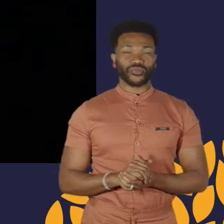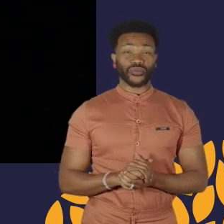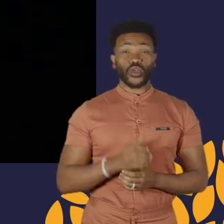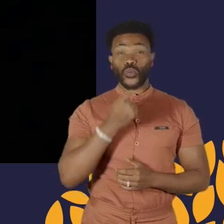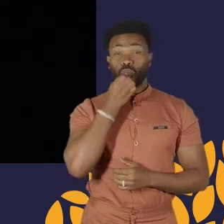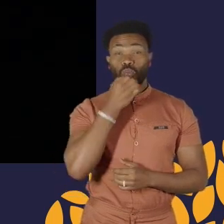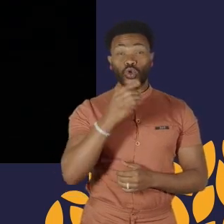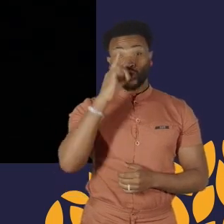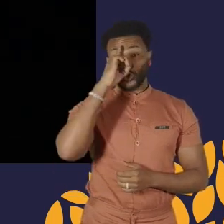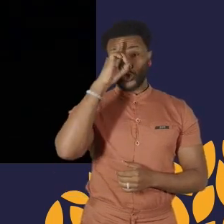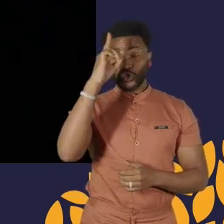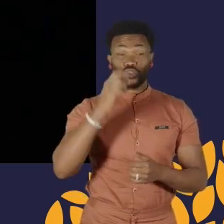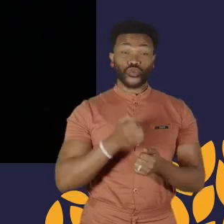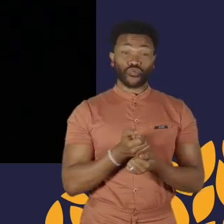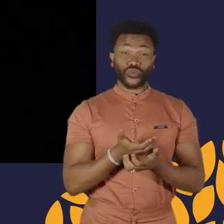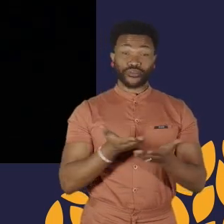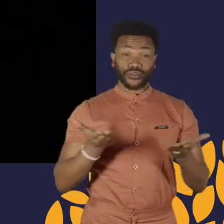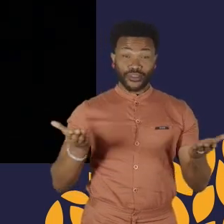Bom dia a todos.